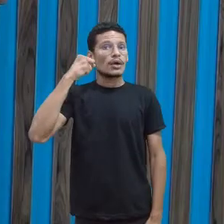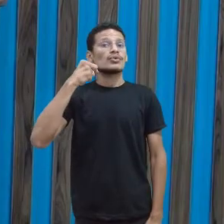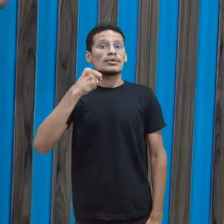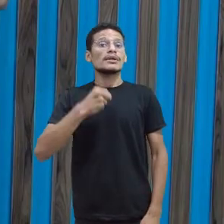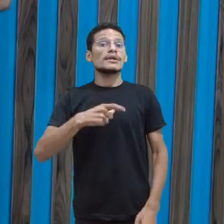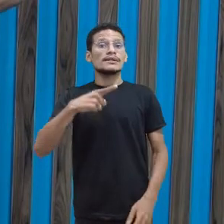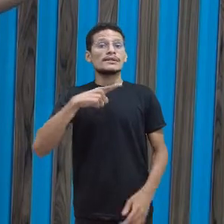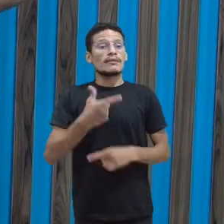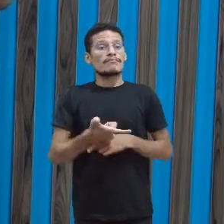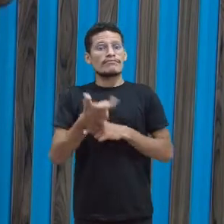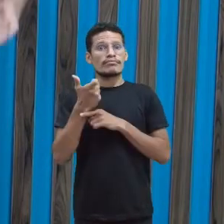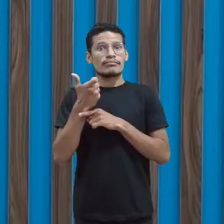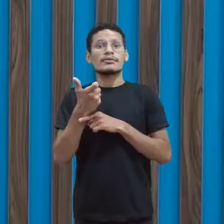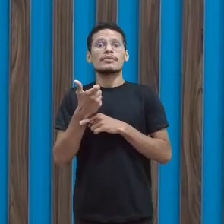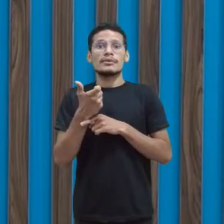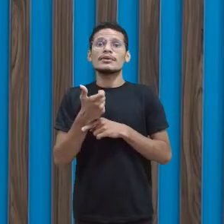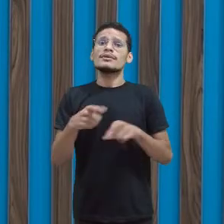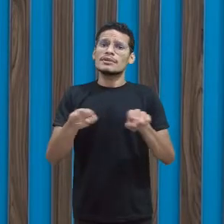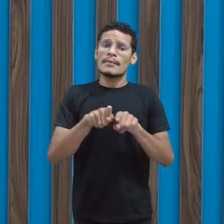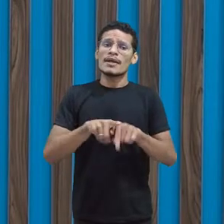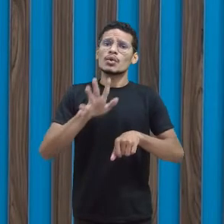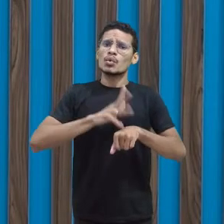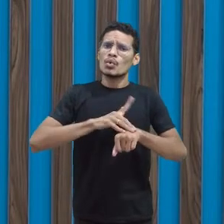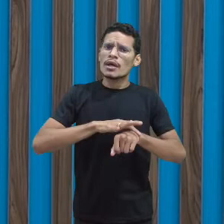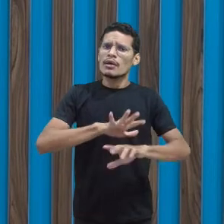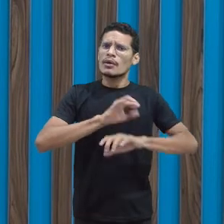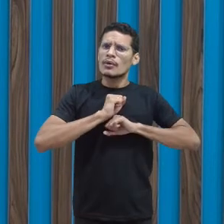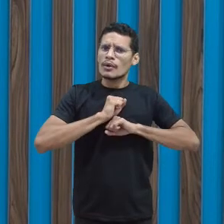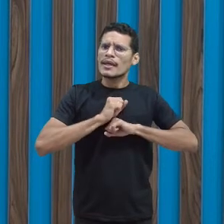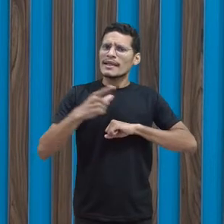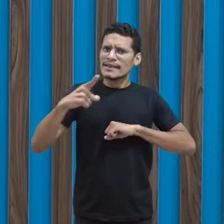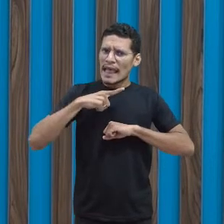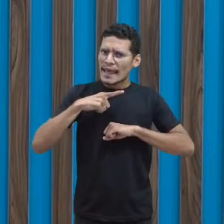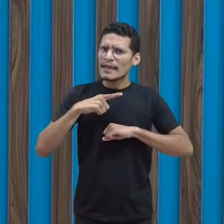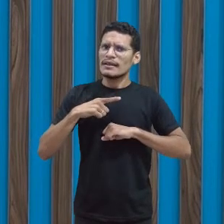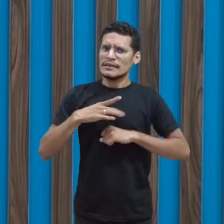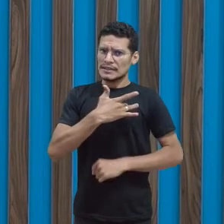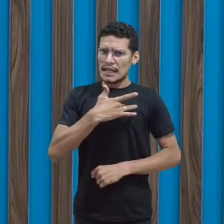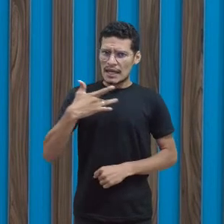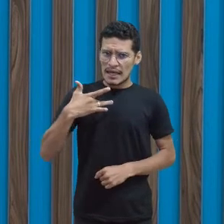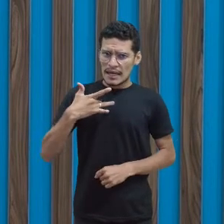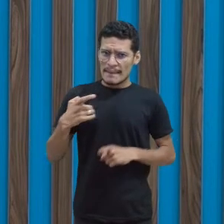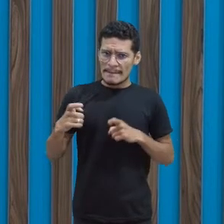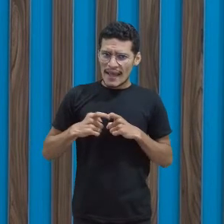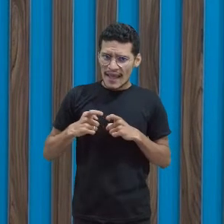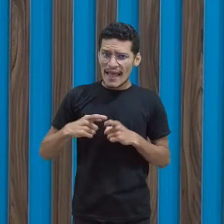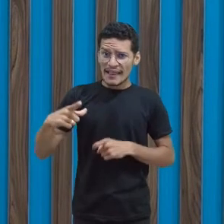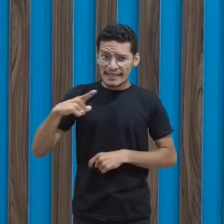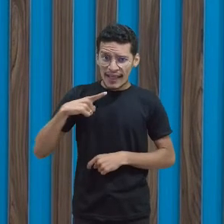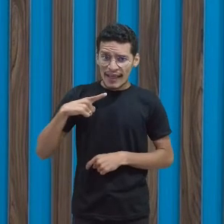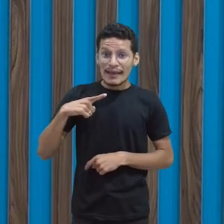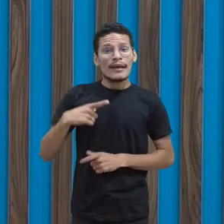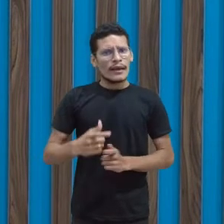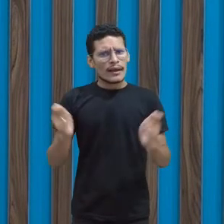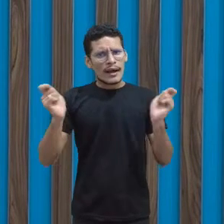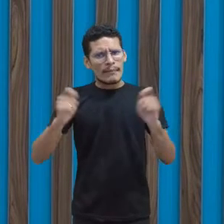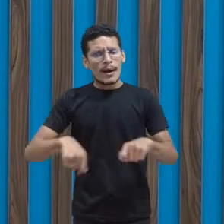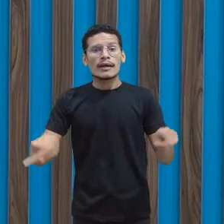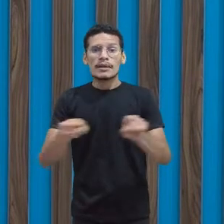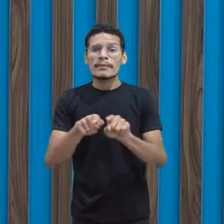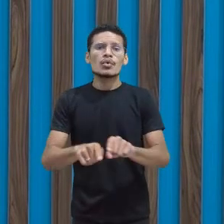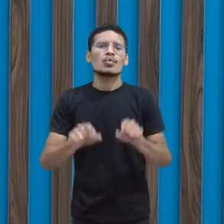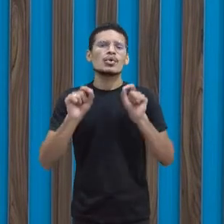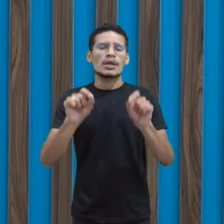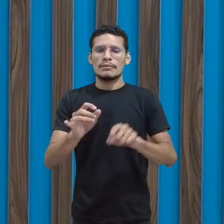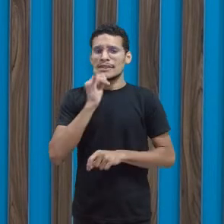trabalhista fica doente isso, e ele acaba... vai ter a cobertura médica, né? Vai ter possibilidade, por exemplo,